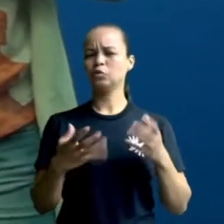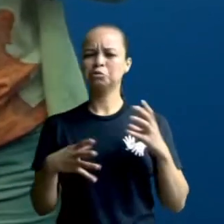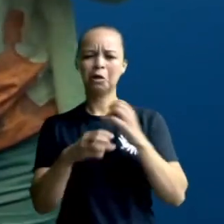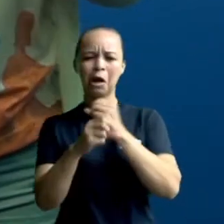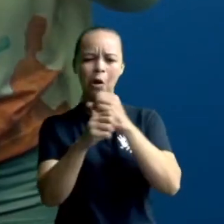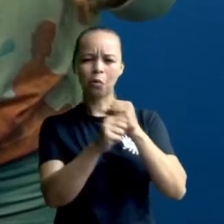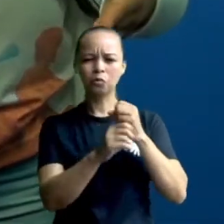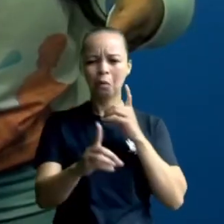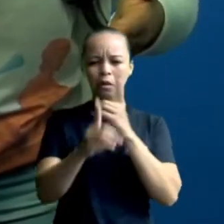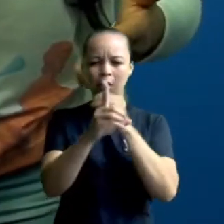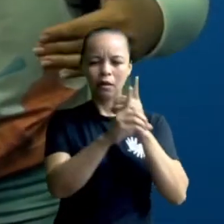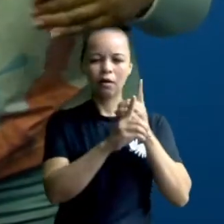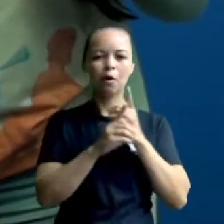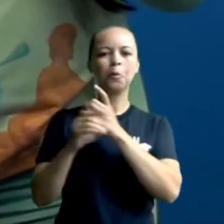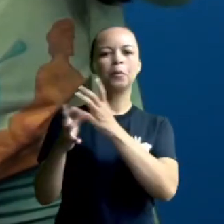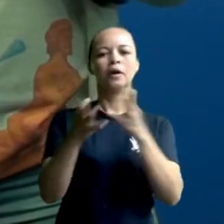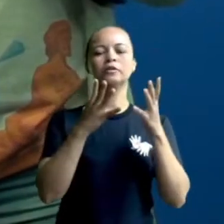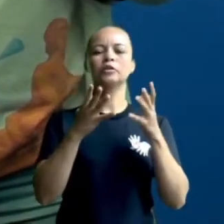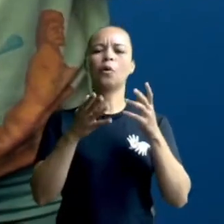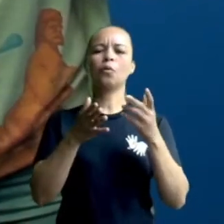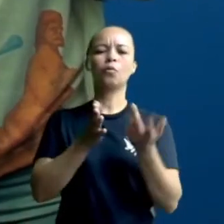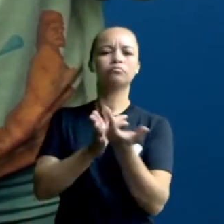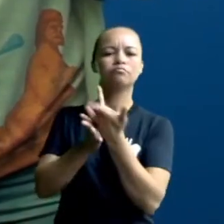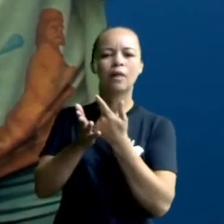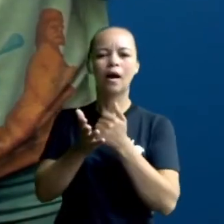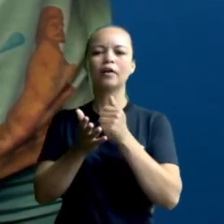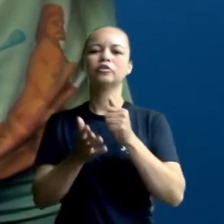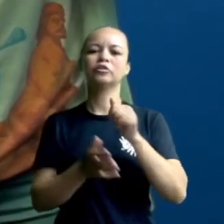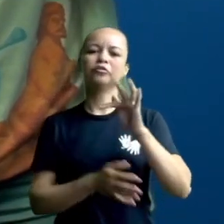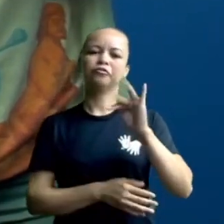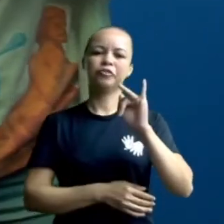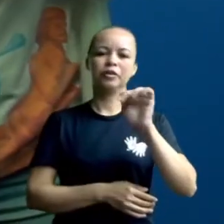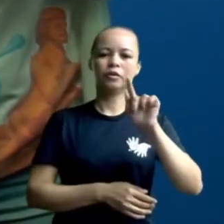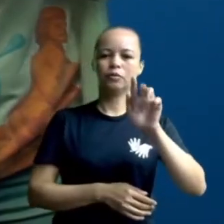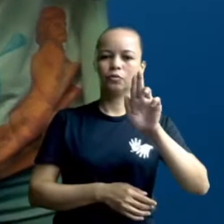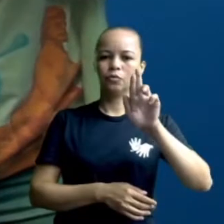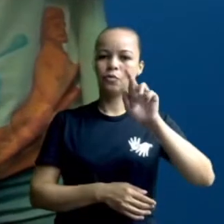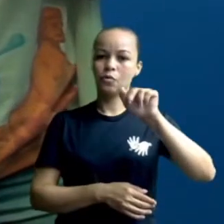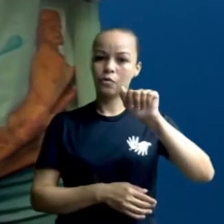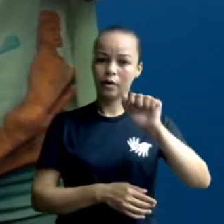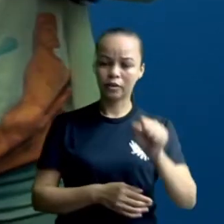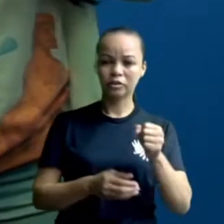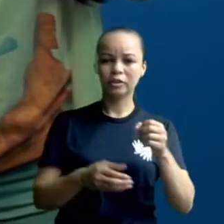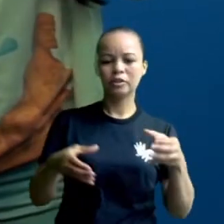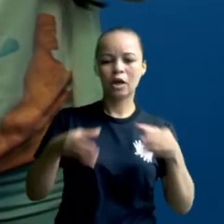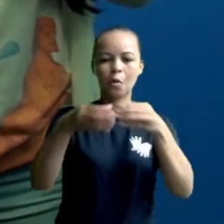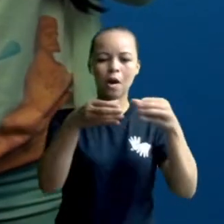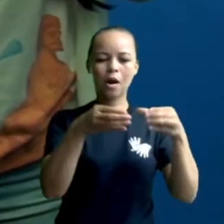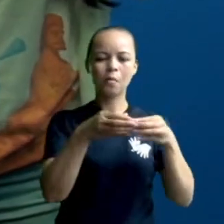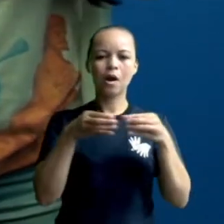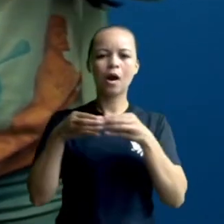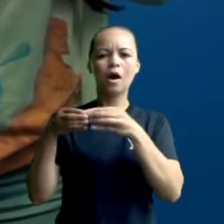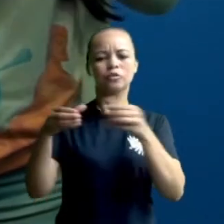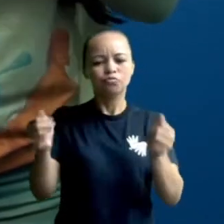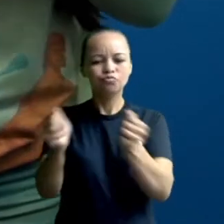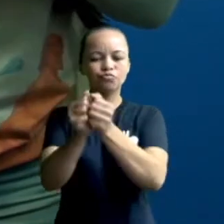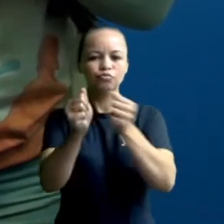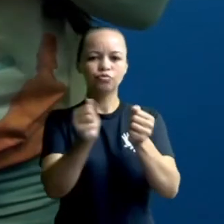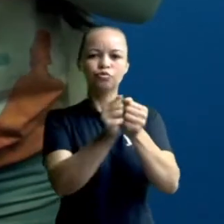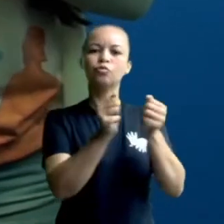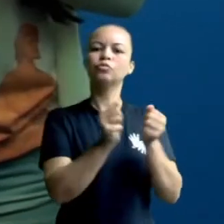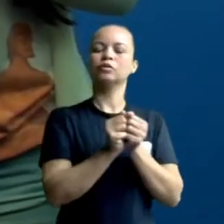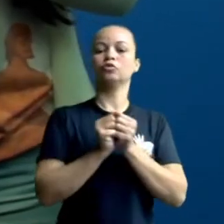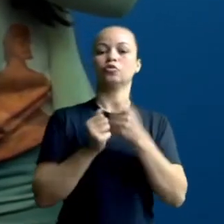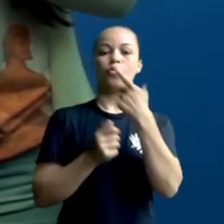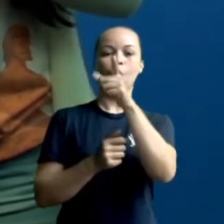aí, algumas figuras que encontramos que se agrupam, tá certo? Elas se juntam com